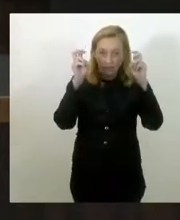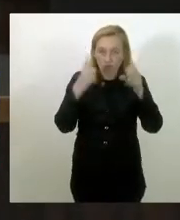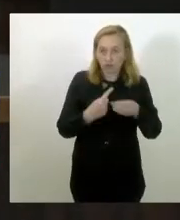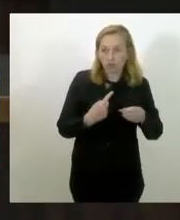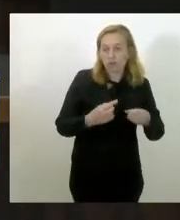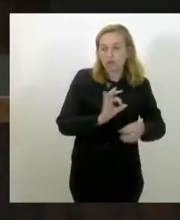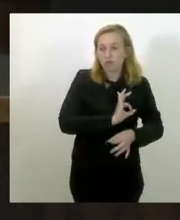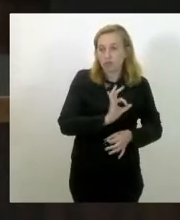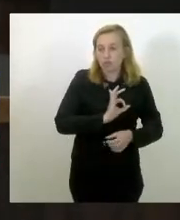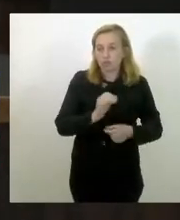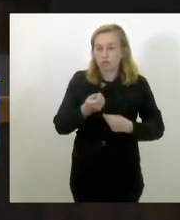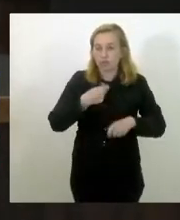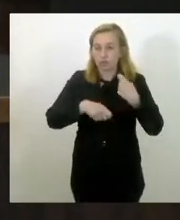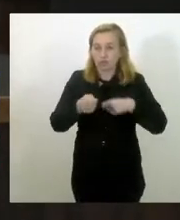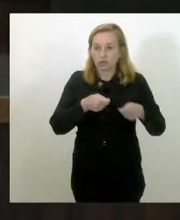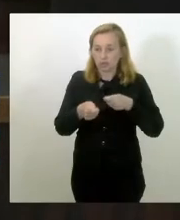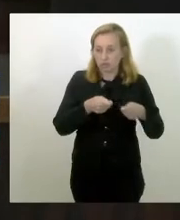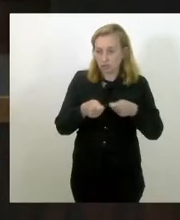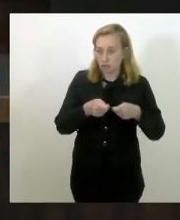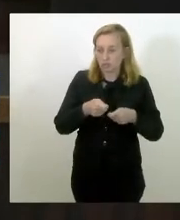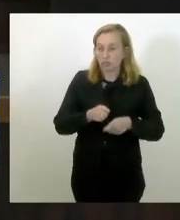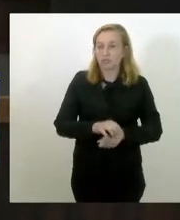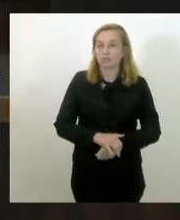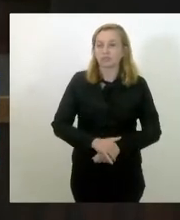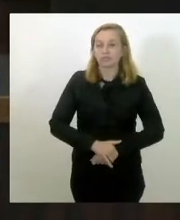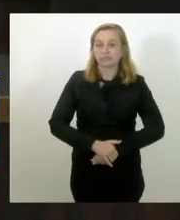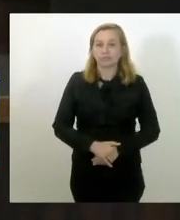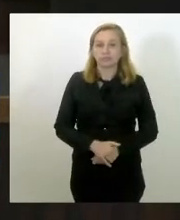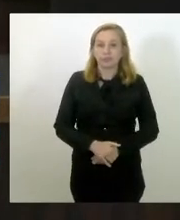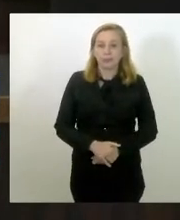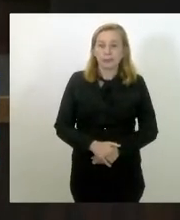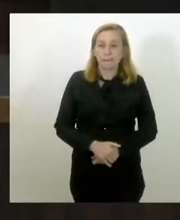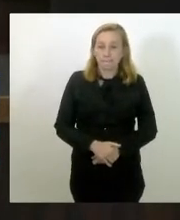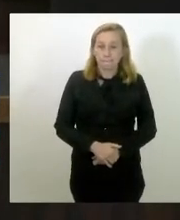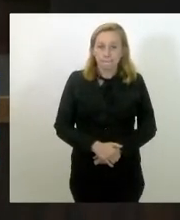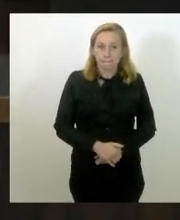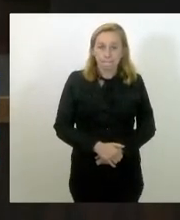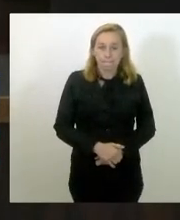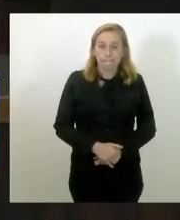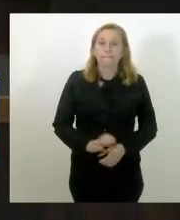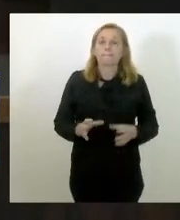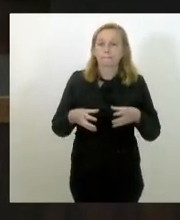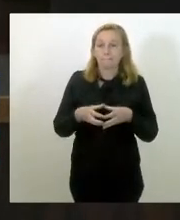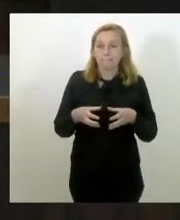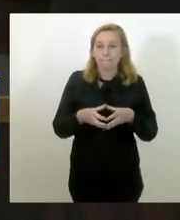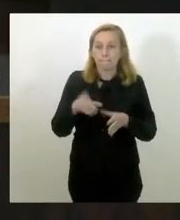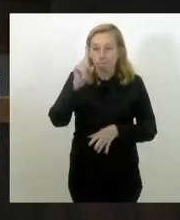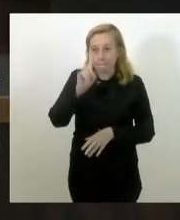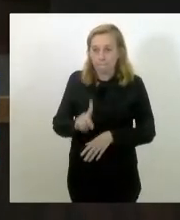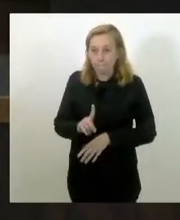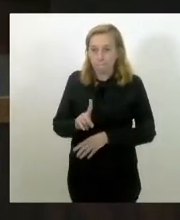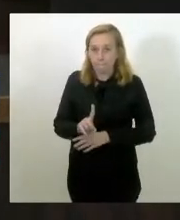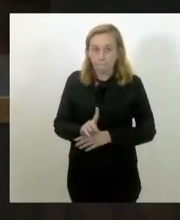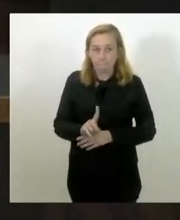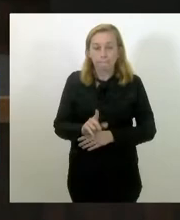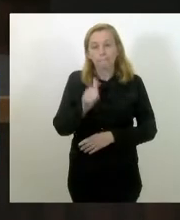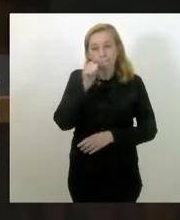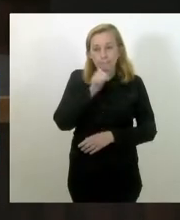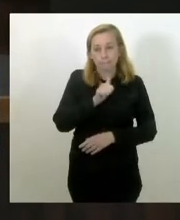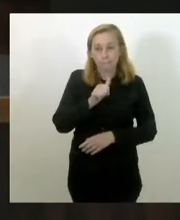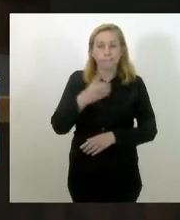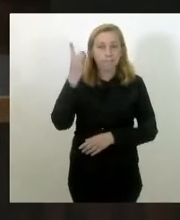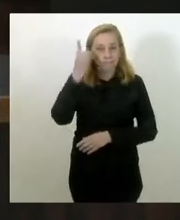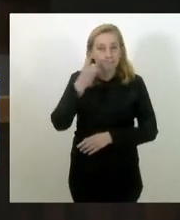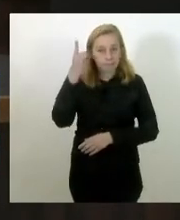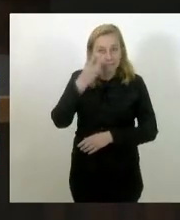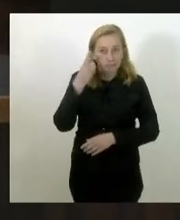finanças, fiscalização financeira e controle. Parém de pareceres pela Comissão de Defesa e Direitos da Mulher, deputada